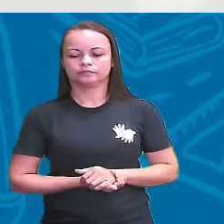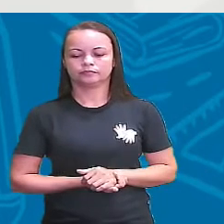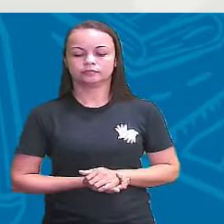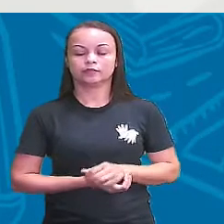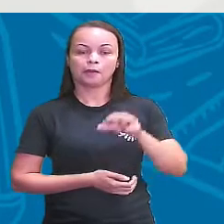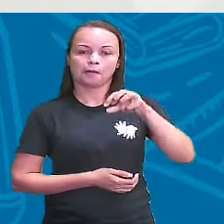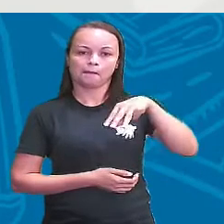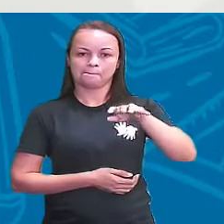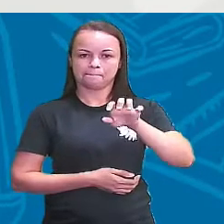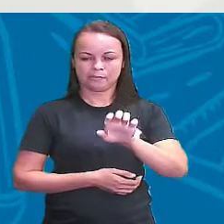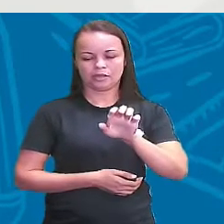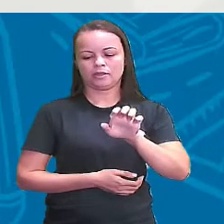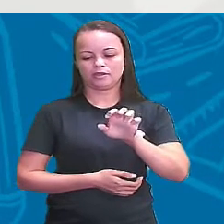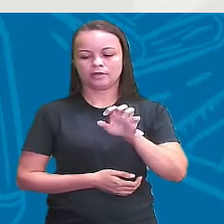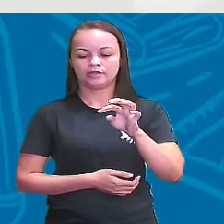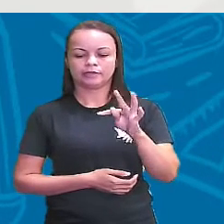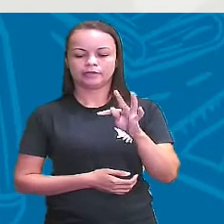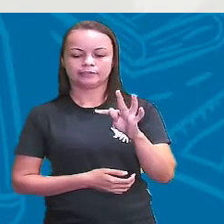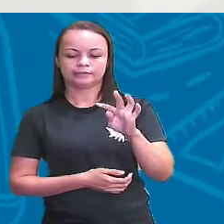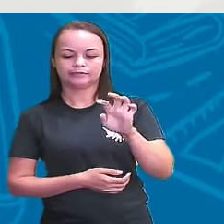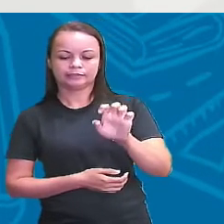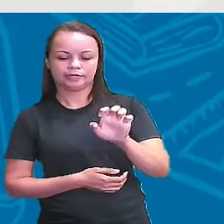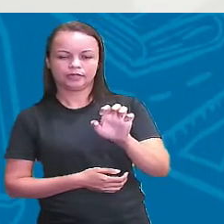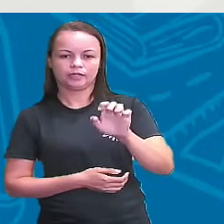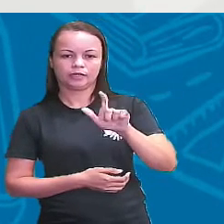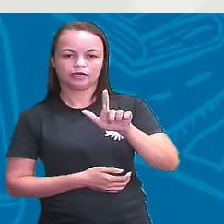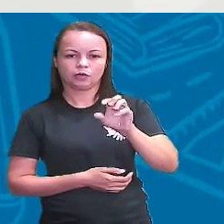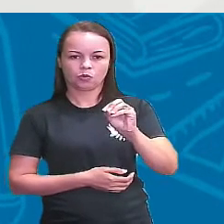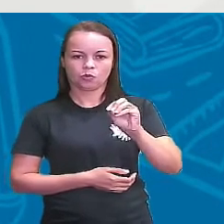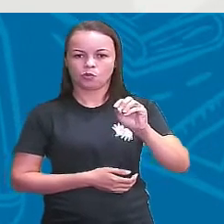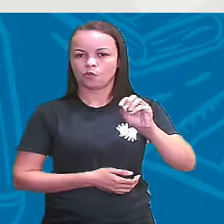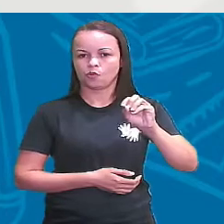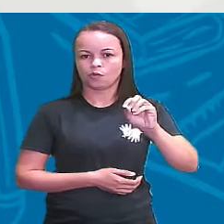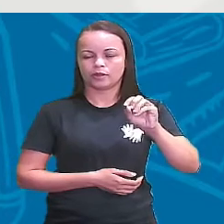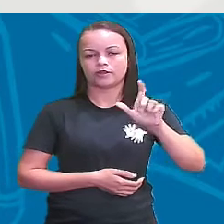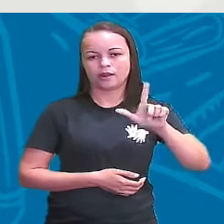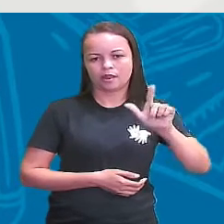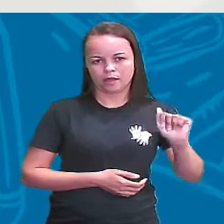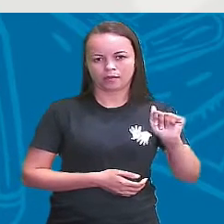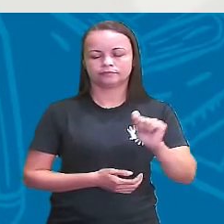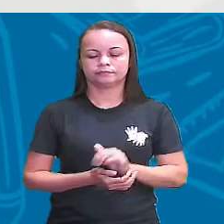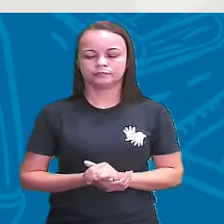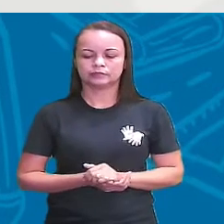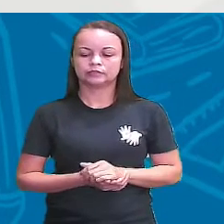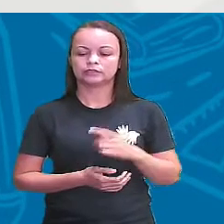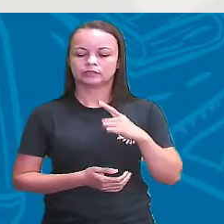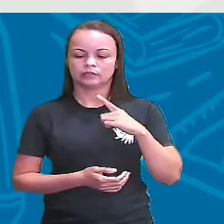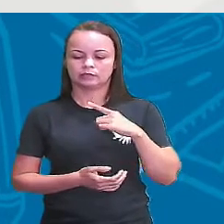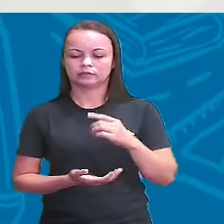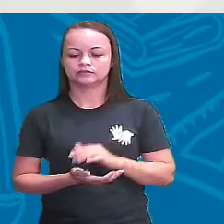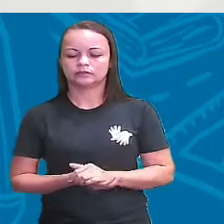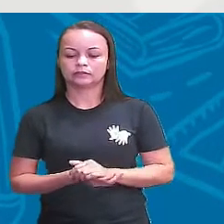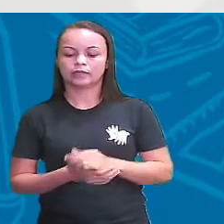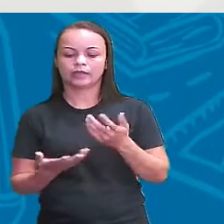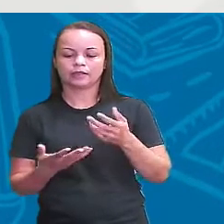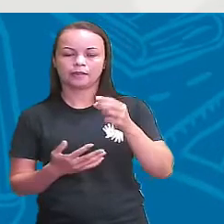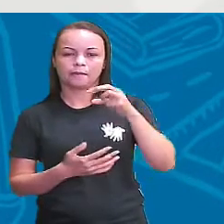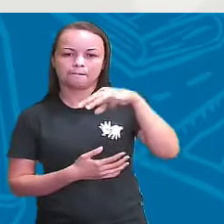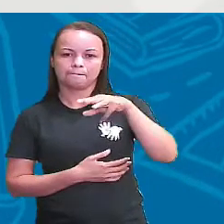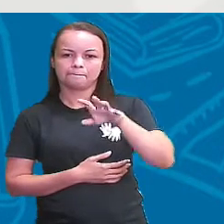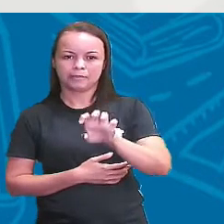me, te, lo e lá. Então, a gente tem me e ti, tanto